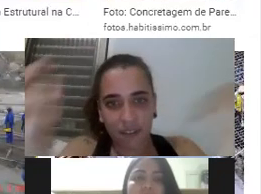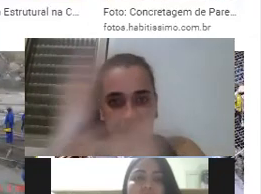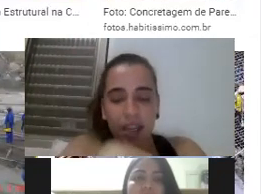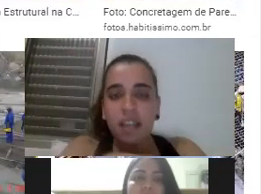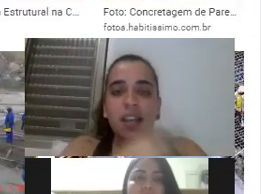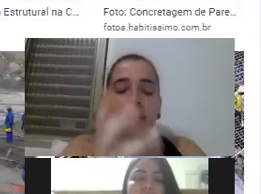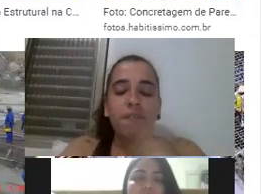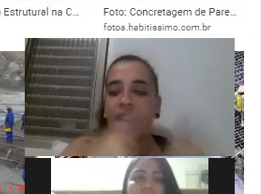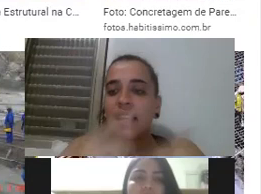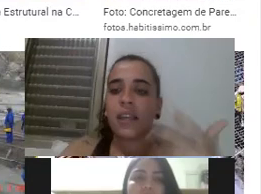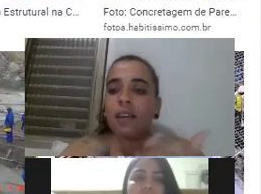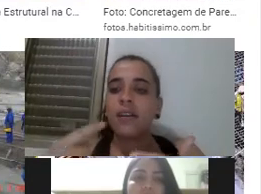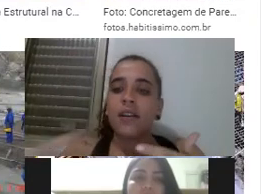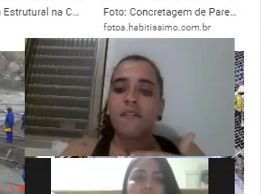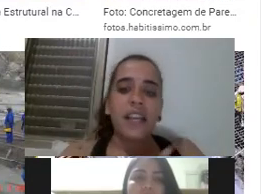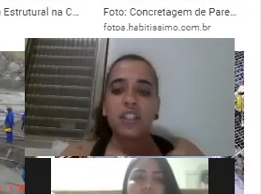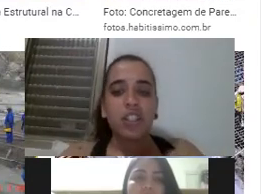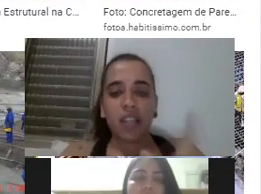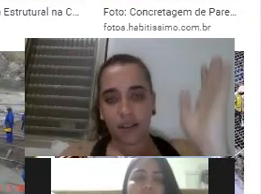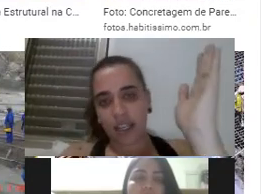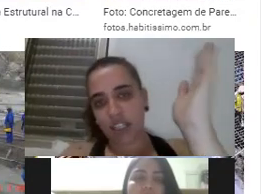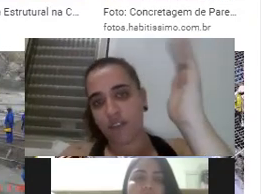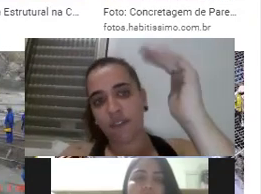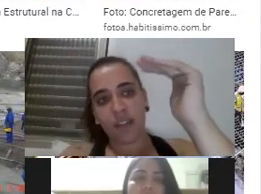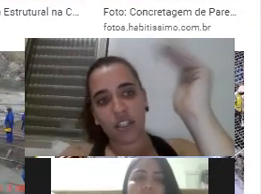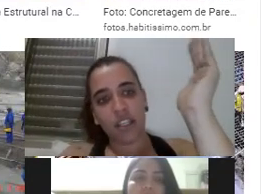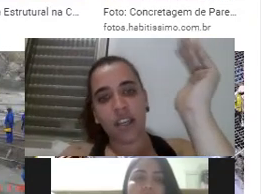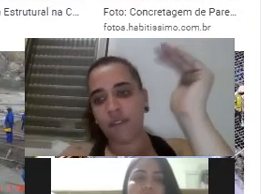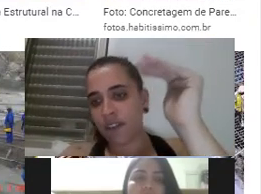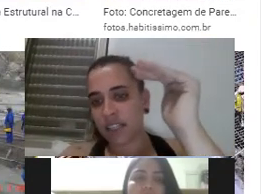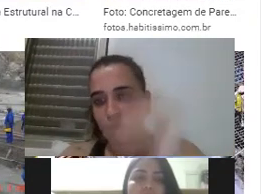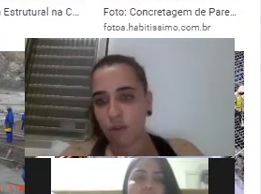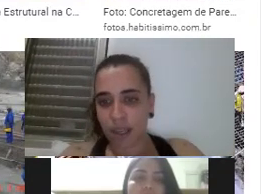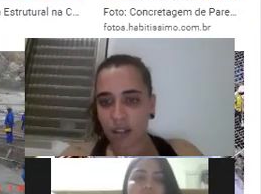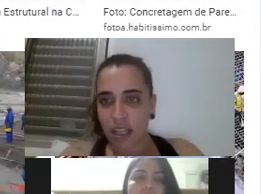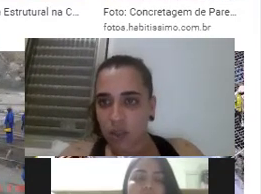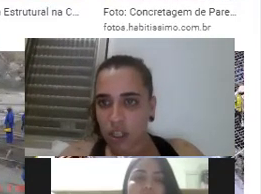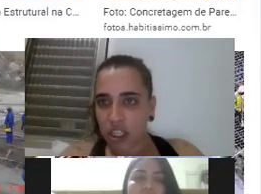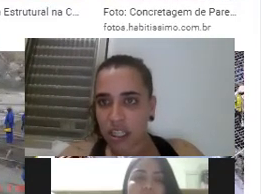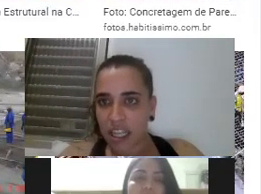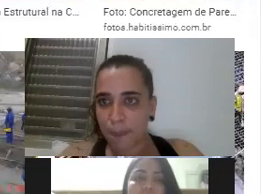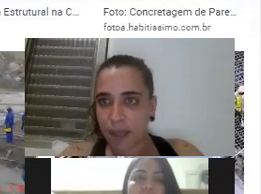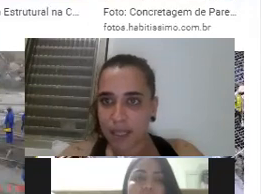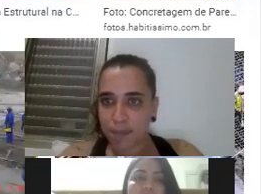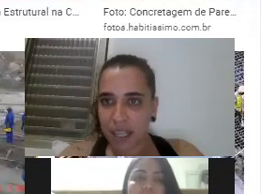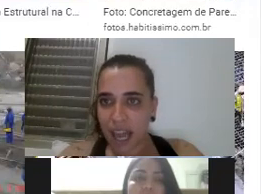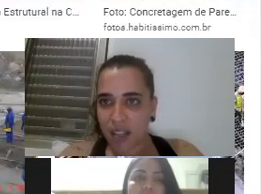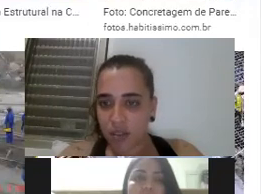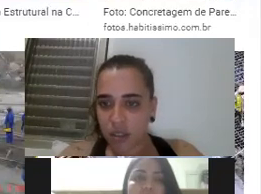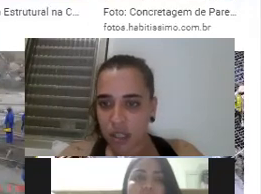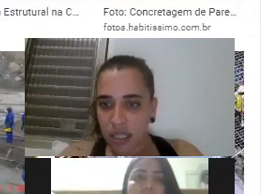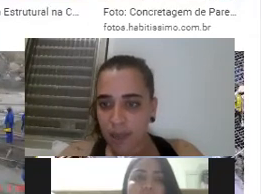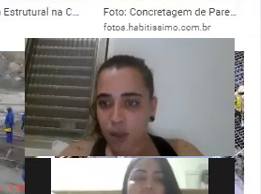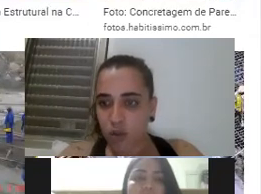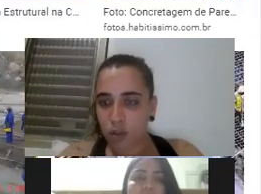tombar, ele vai fletir, a gente fala fletir, ele vai fazer esse movimento. Então a gente deixa apenas